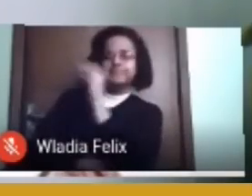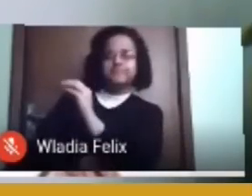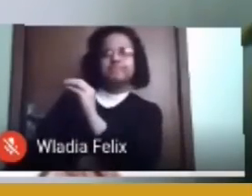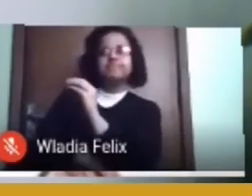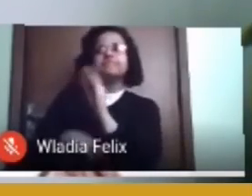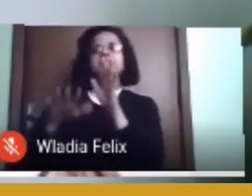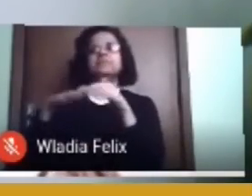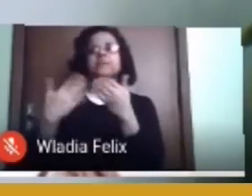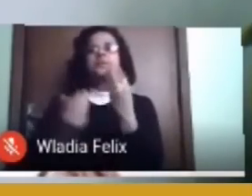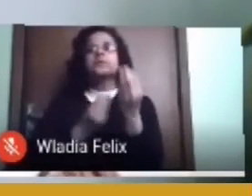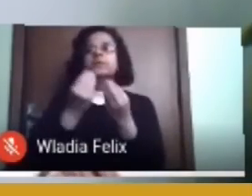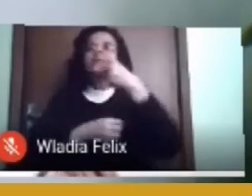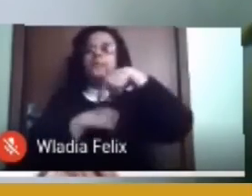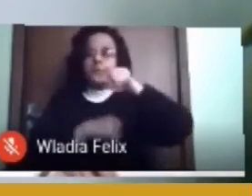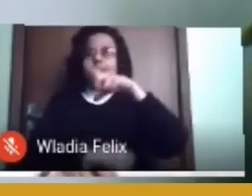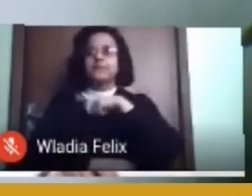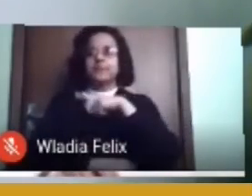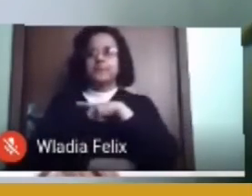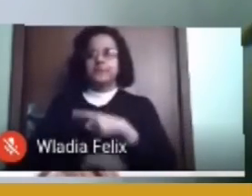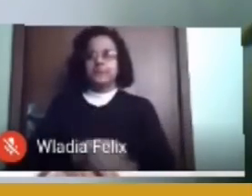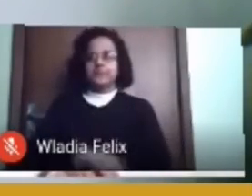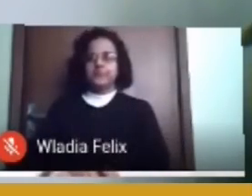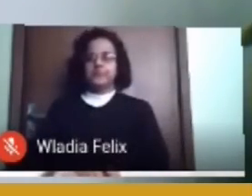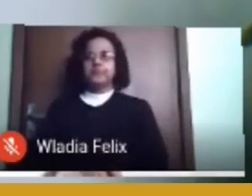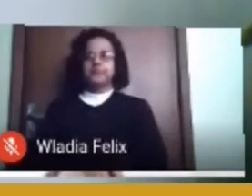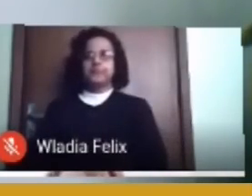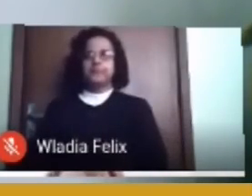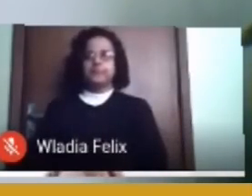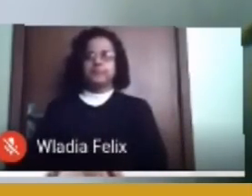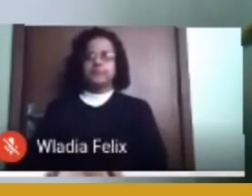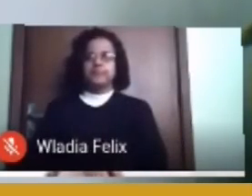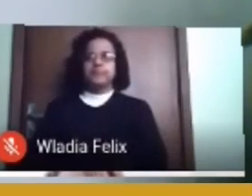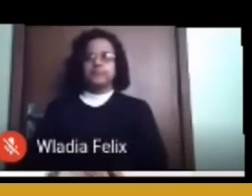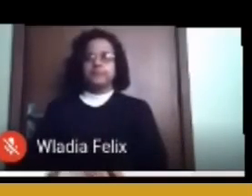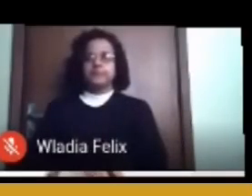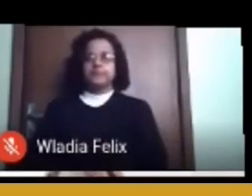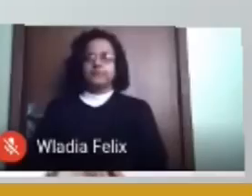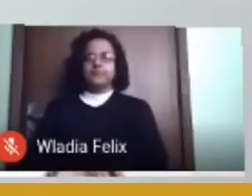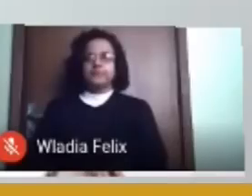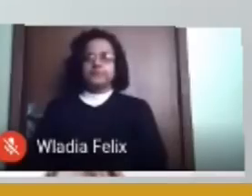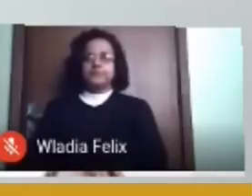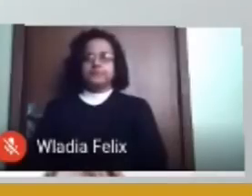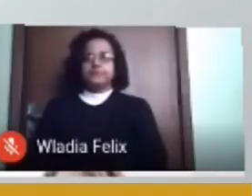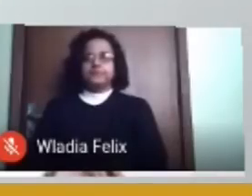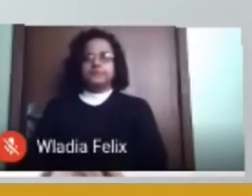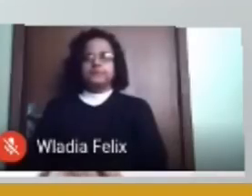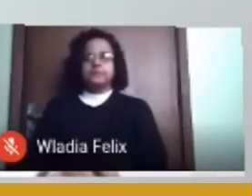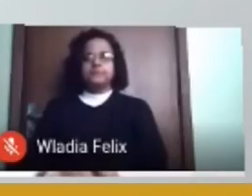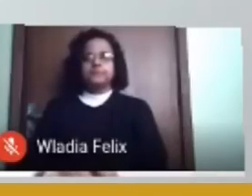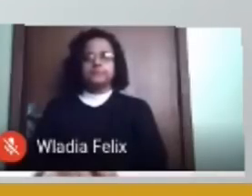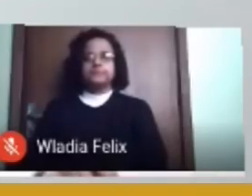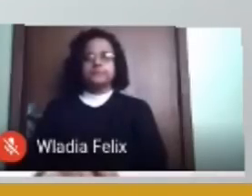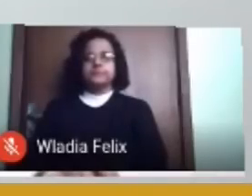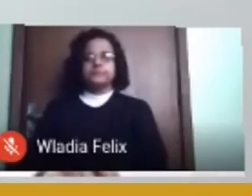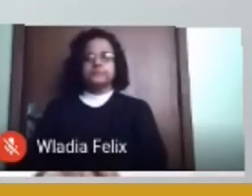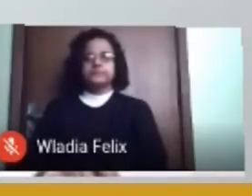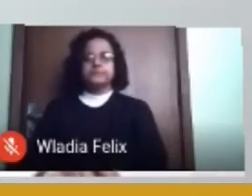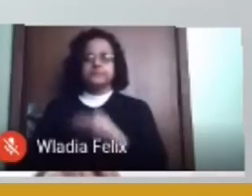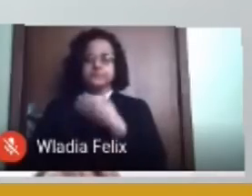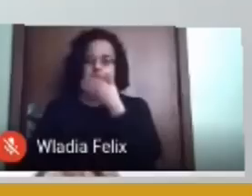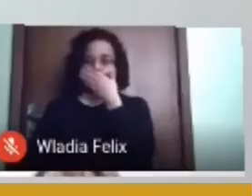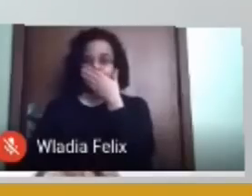Eu acho que um primeiro posicionamento, Adriana, é a gente pensar que a pandemia ela é difícil para todos e todas.